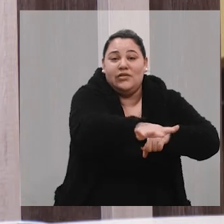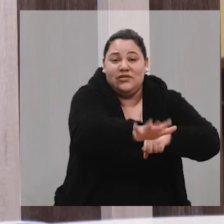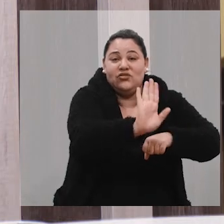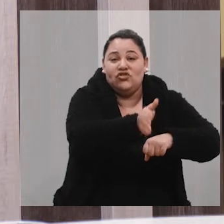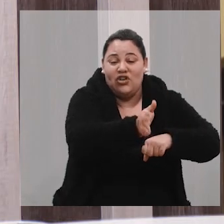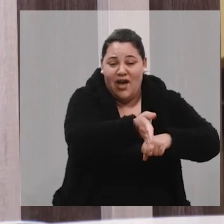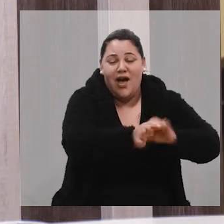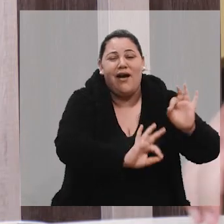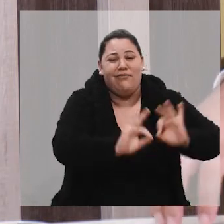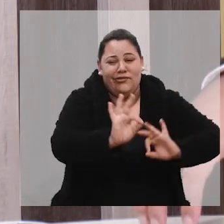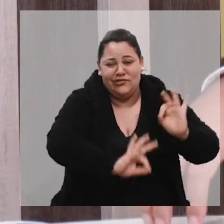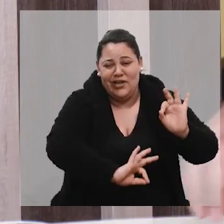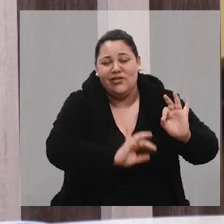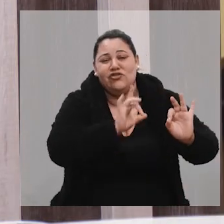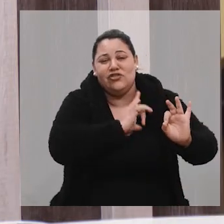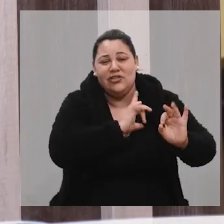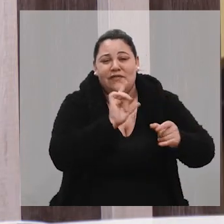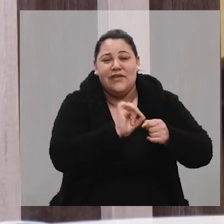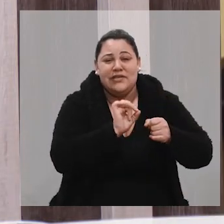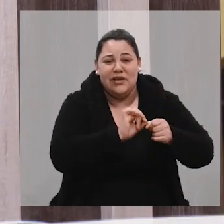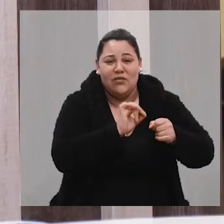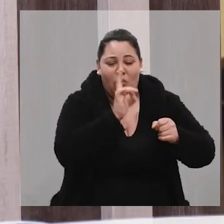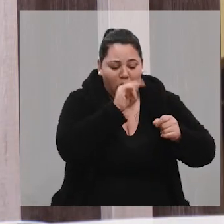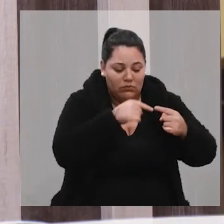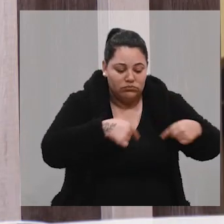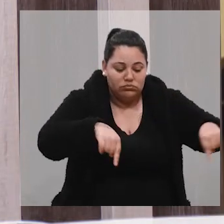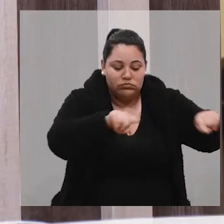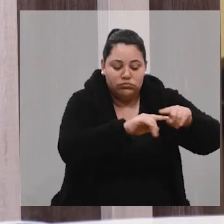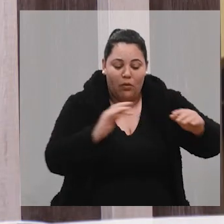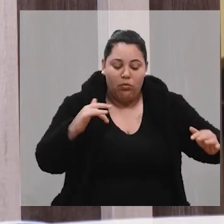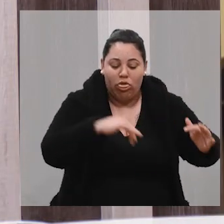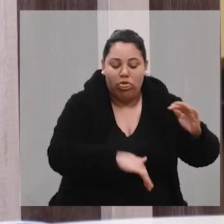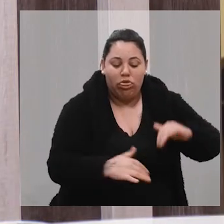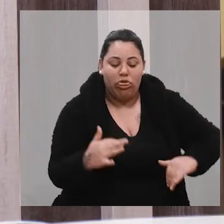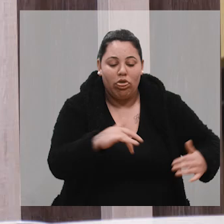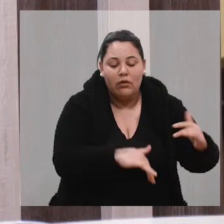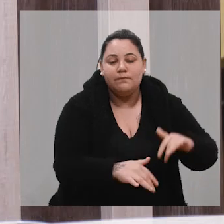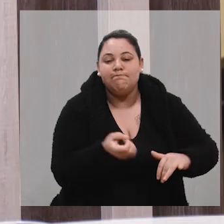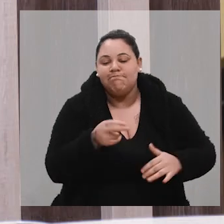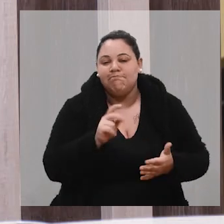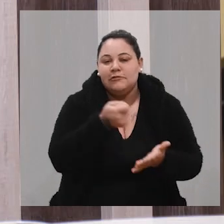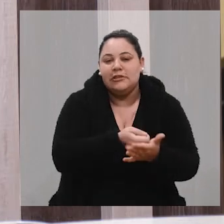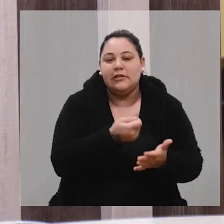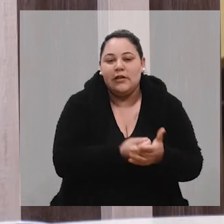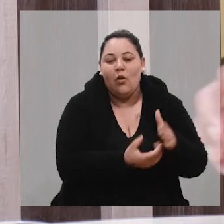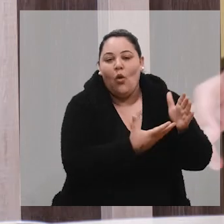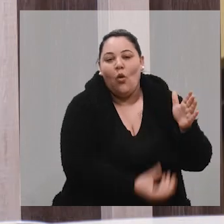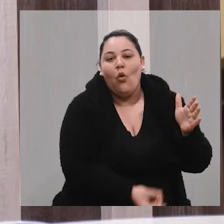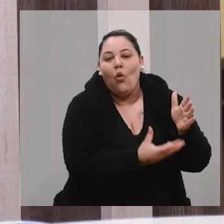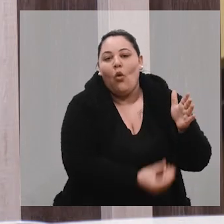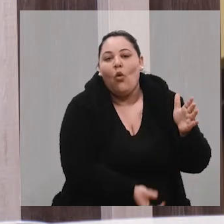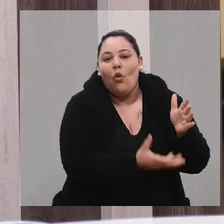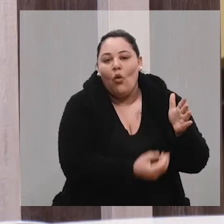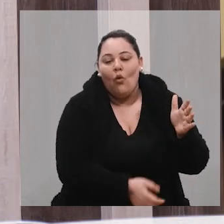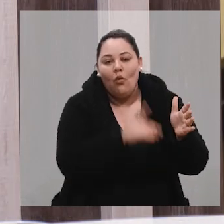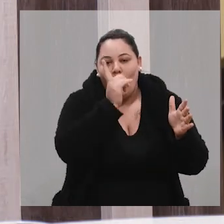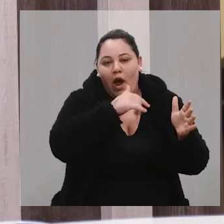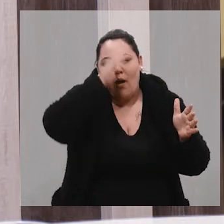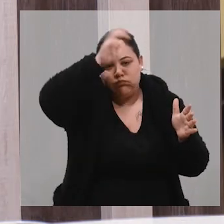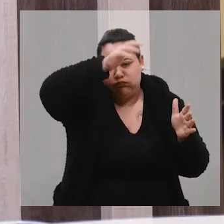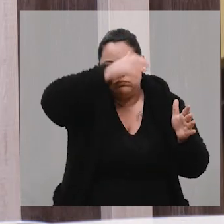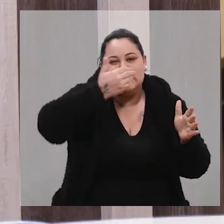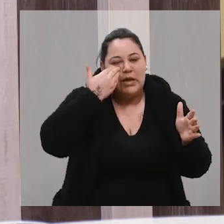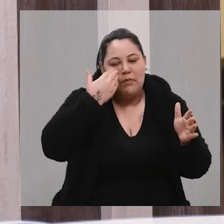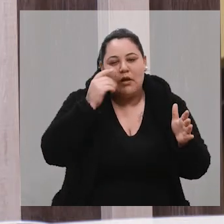Galópolis. Já há um projeto de fazer um piscinão ali, até mais de um, para tentar drenar